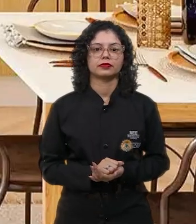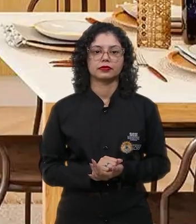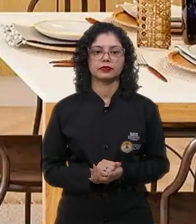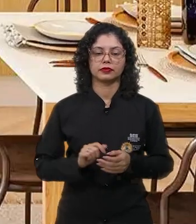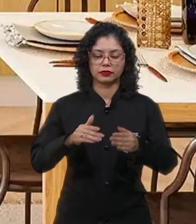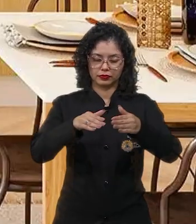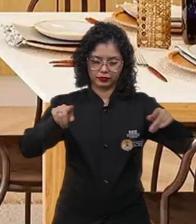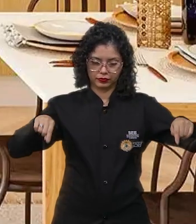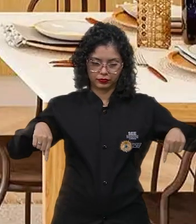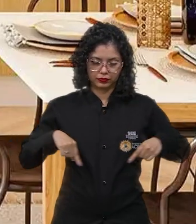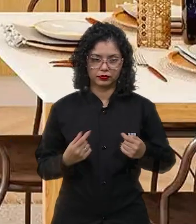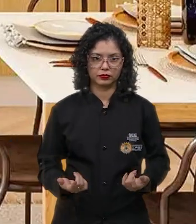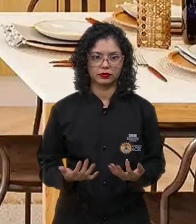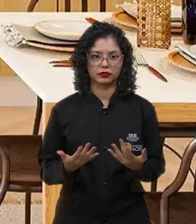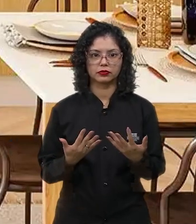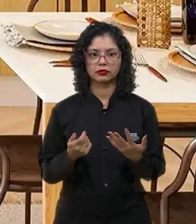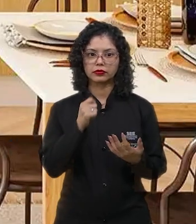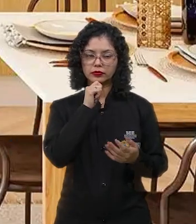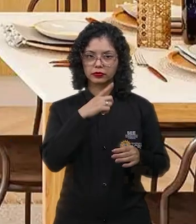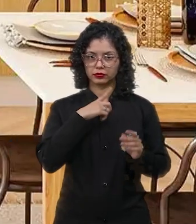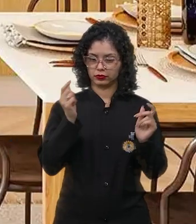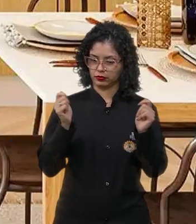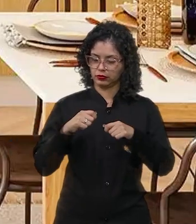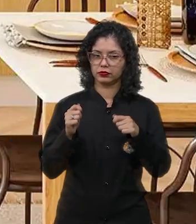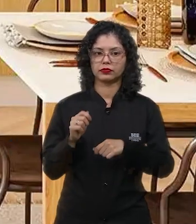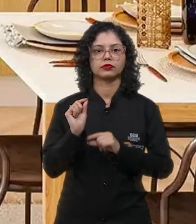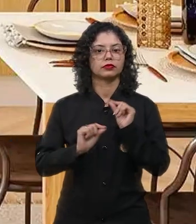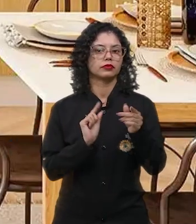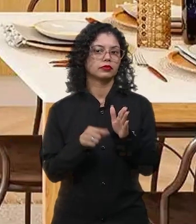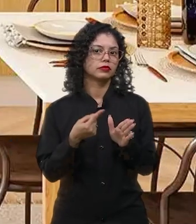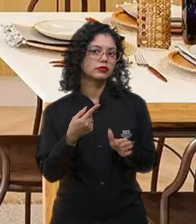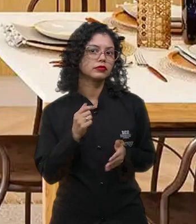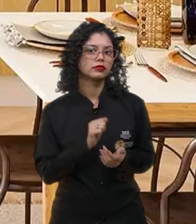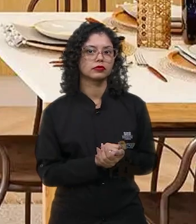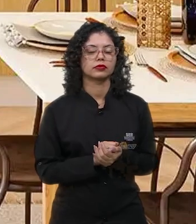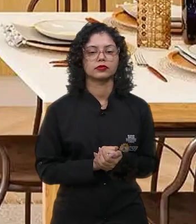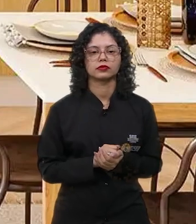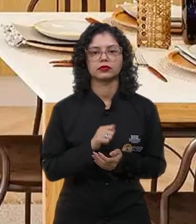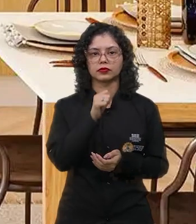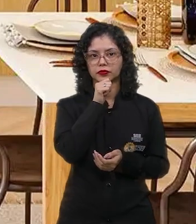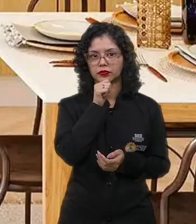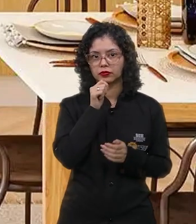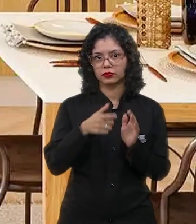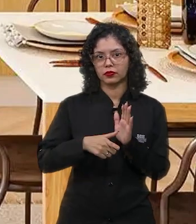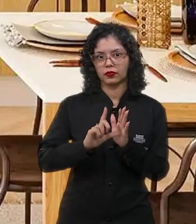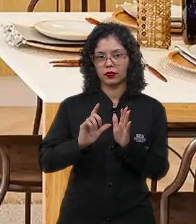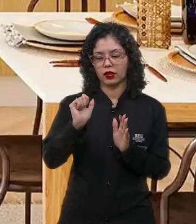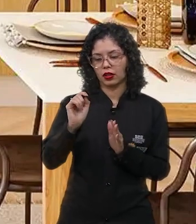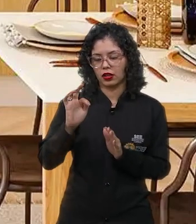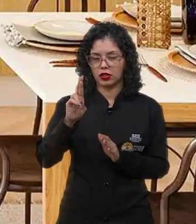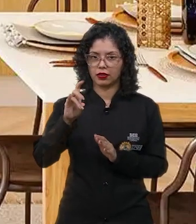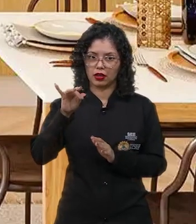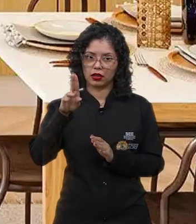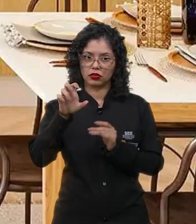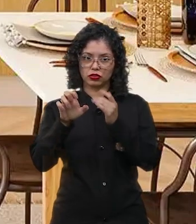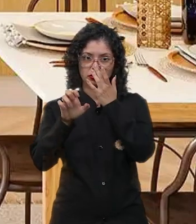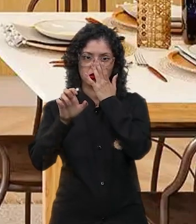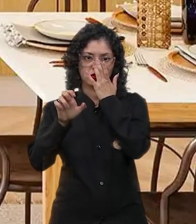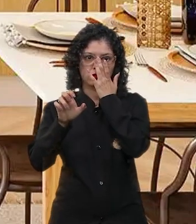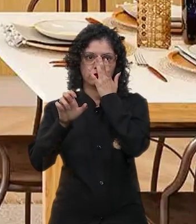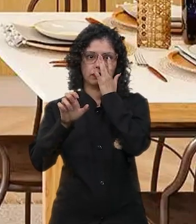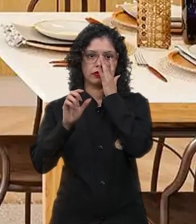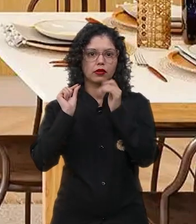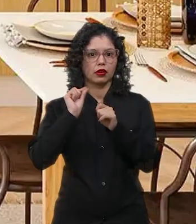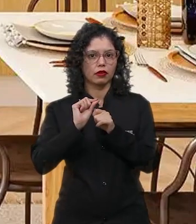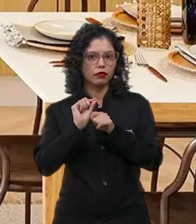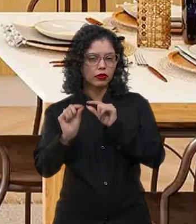fogão, né, os componentes químicos que ele possui, né, primeiro ele vai ter ali um revestimento antiaderente, que é